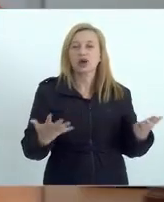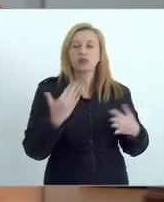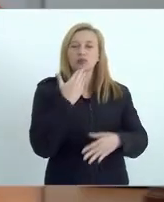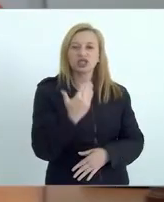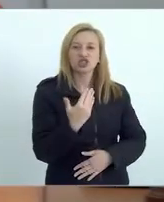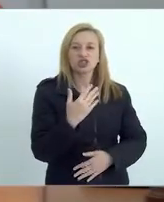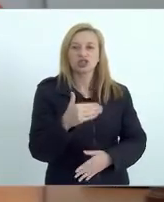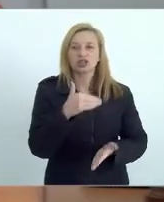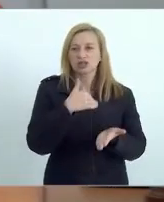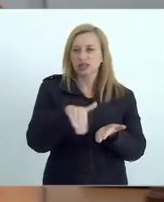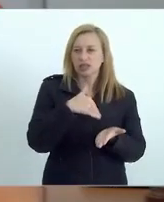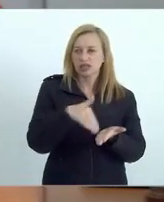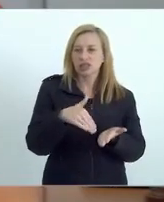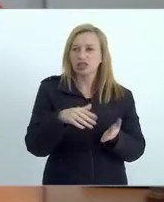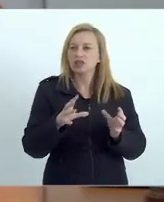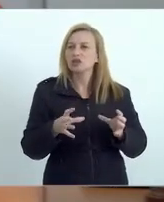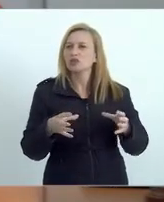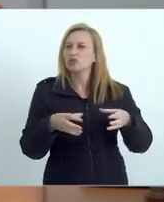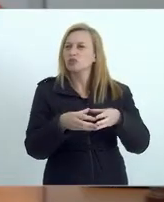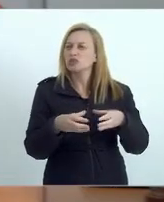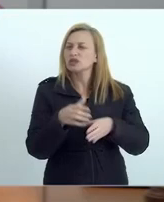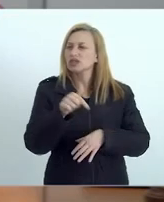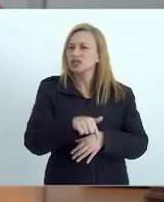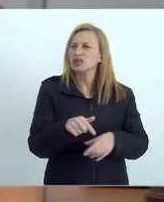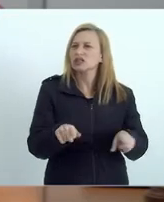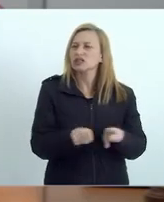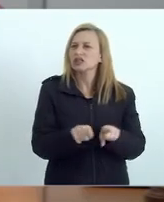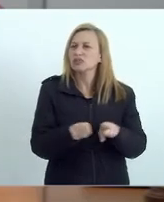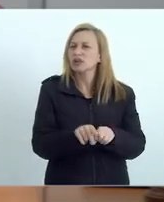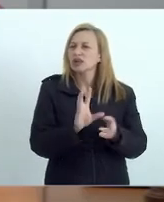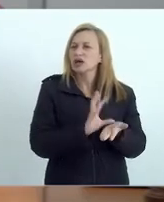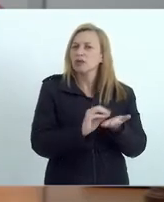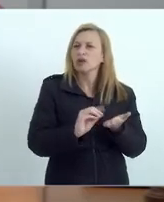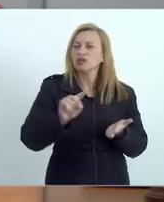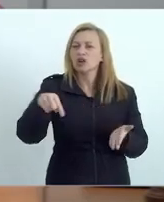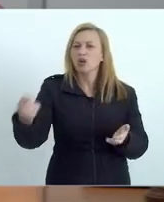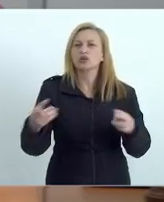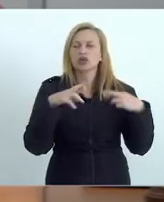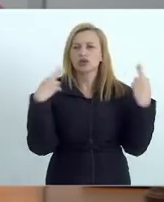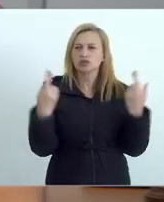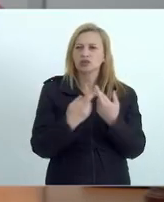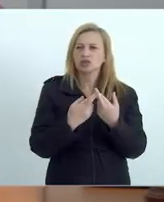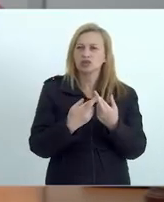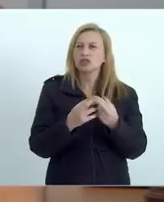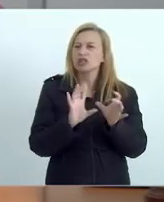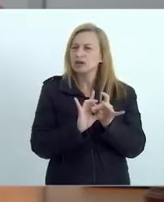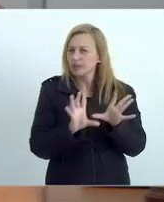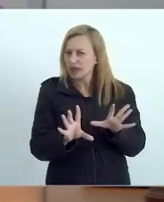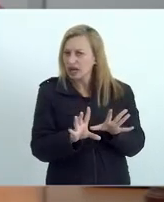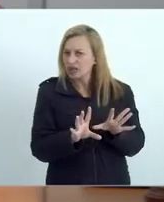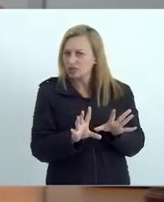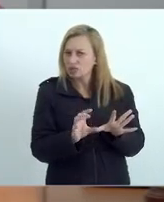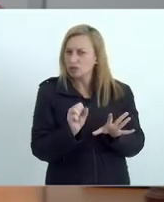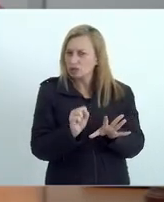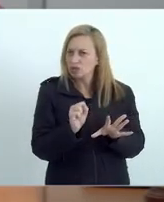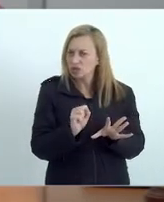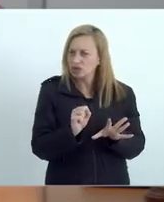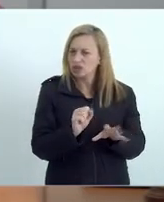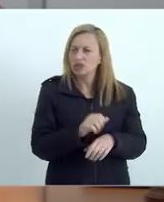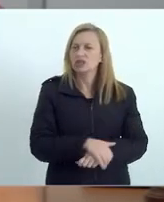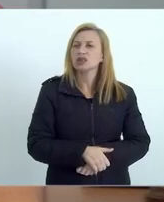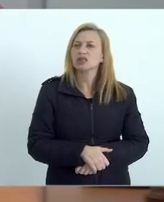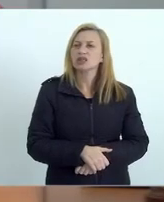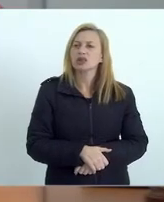pedir para secretaria de comissões aqui para botar também na pauta da próxima reunião que aí tem que ser deliberado na pode ser decisão